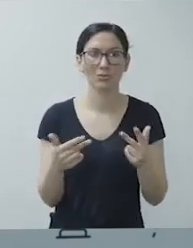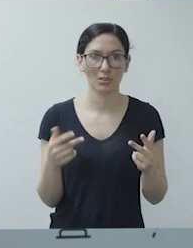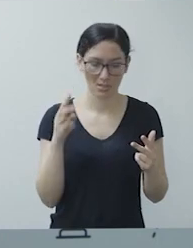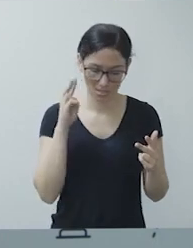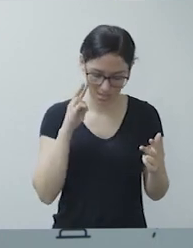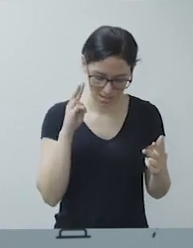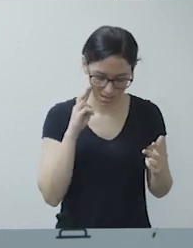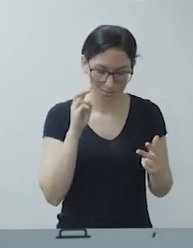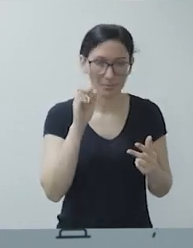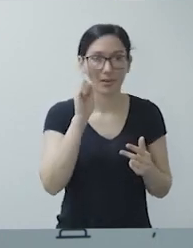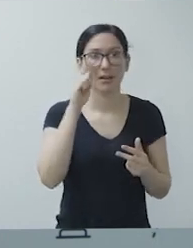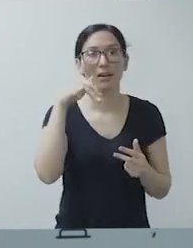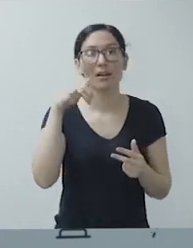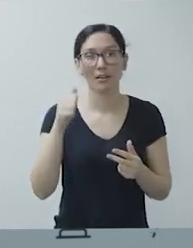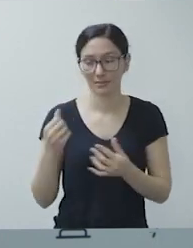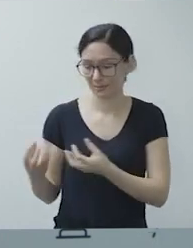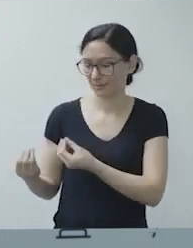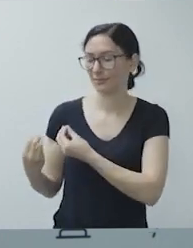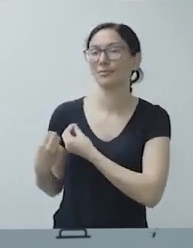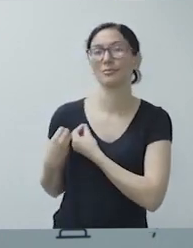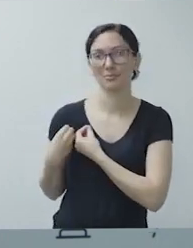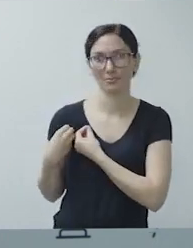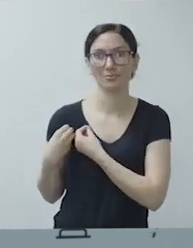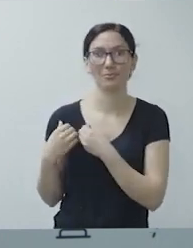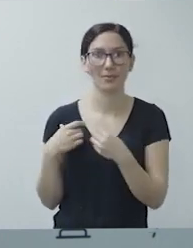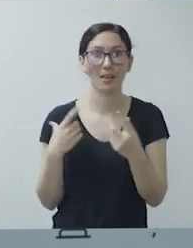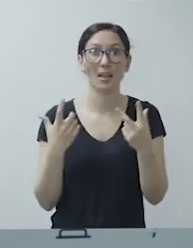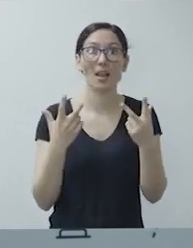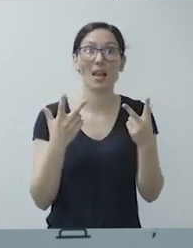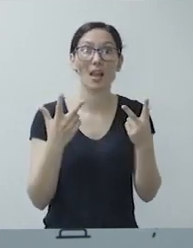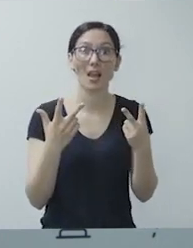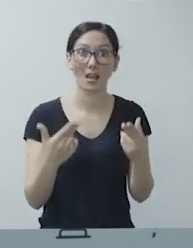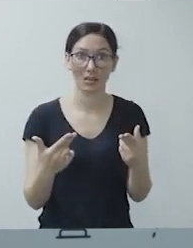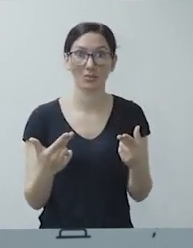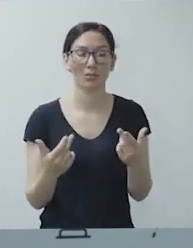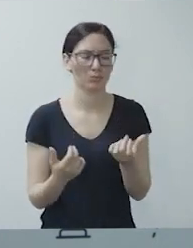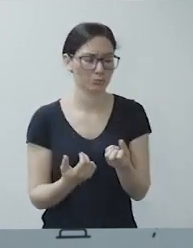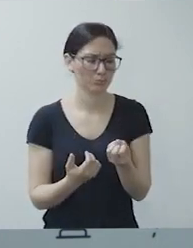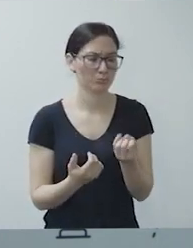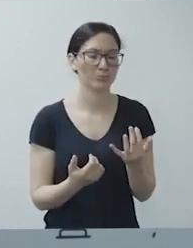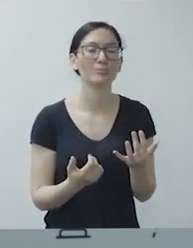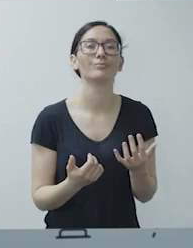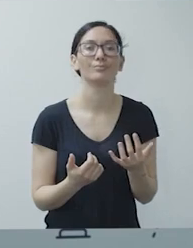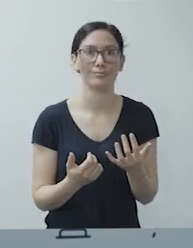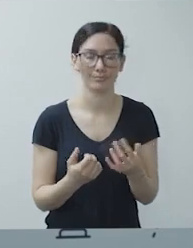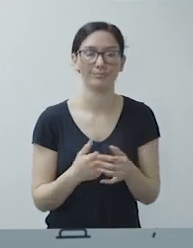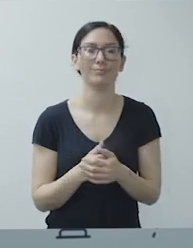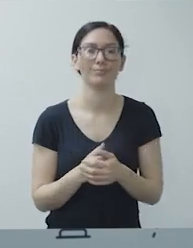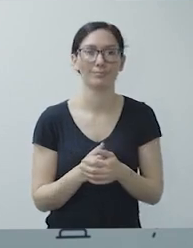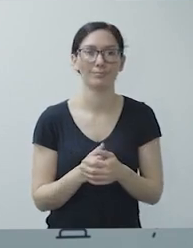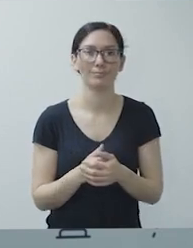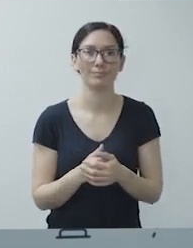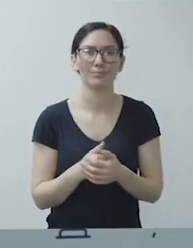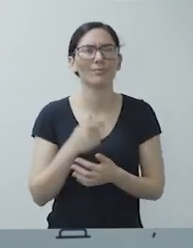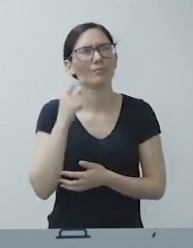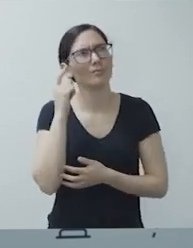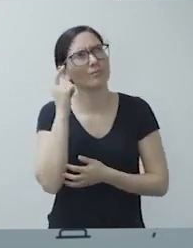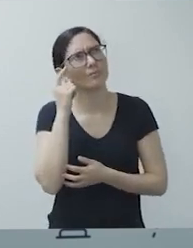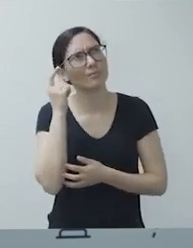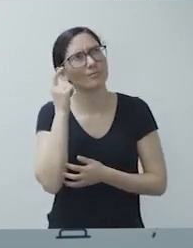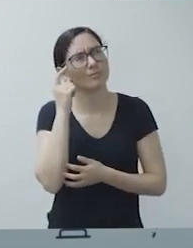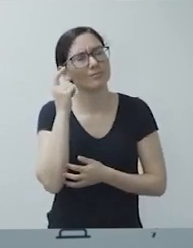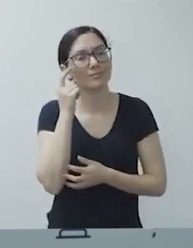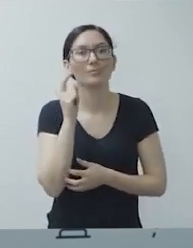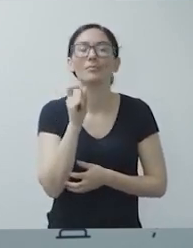Ana tinha nos mandado, não é mesmo? E ficamos igualmente com a mesma quantidade de objetos. E a gente pensou assim